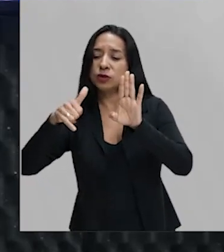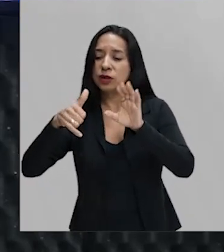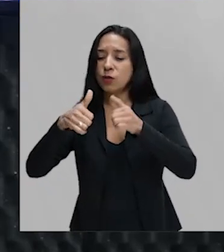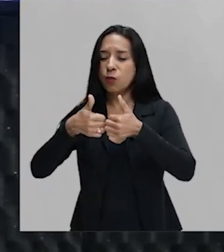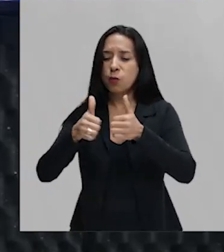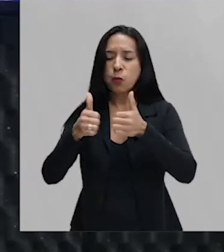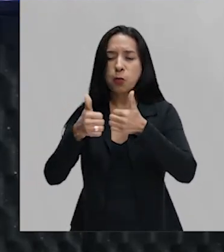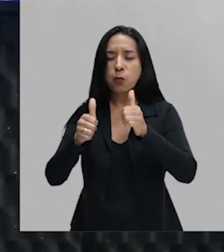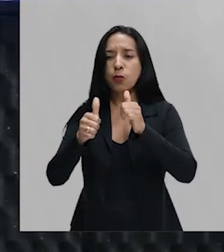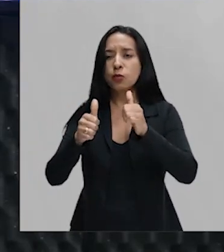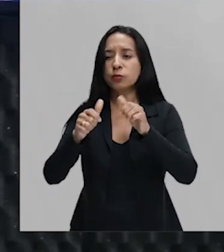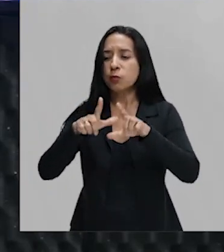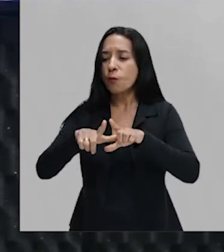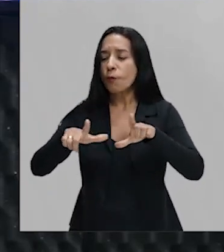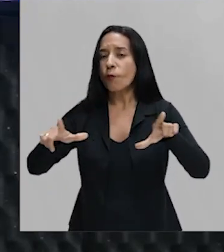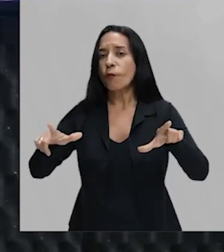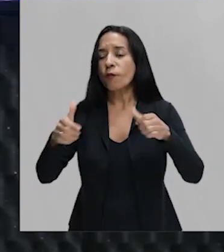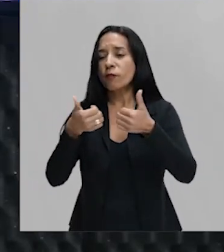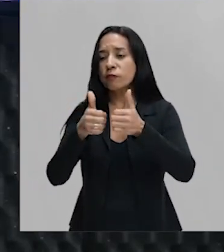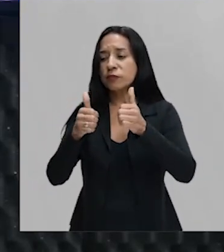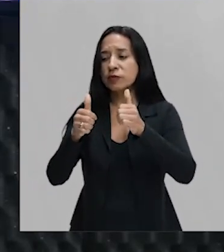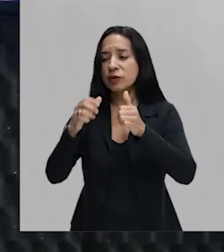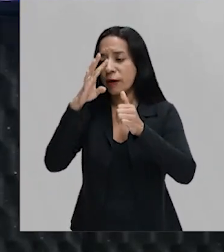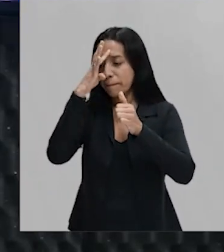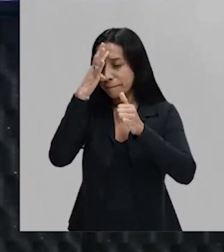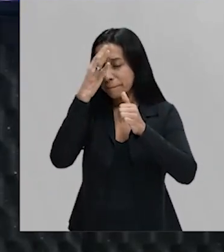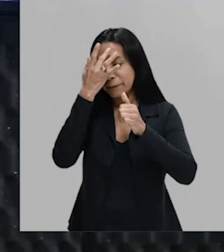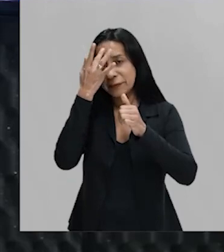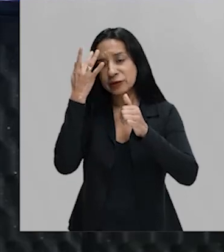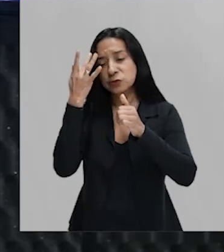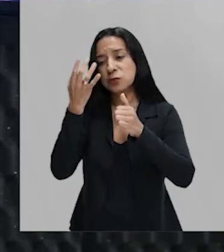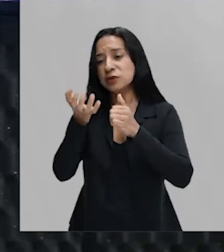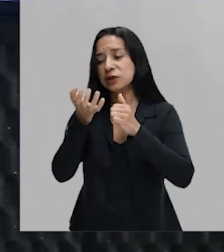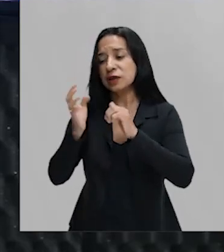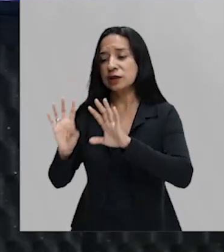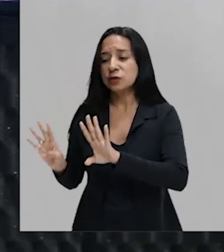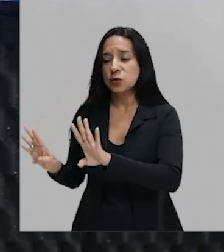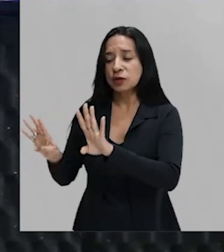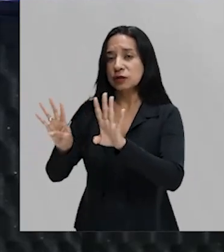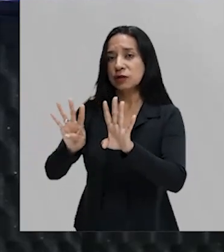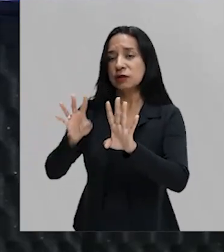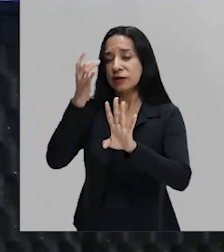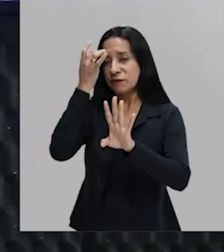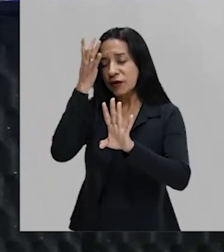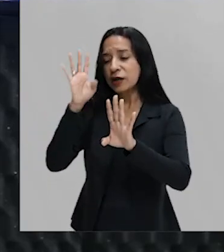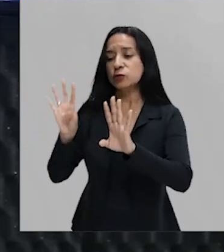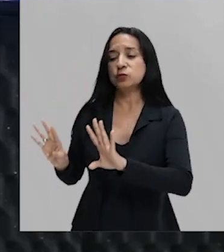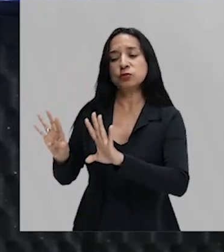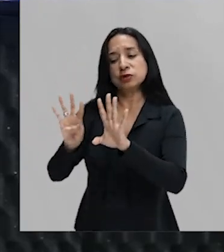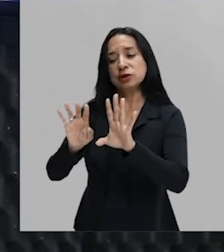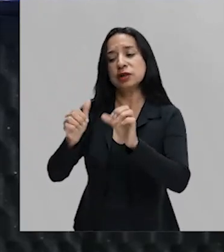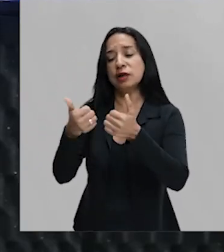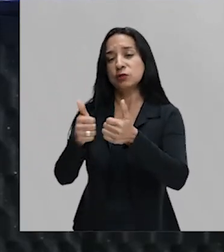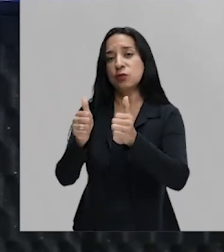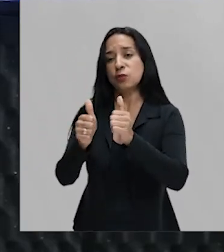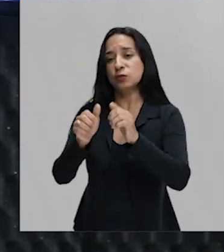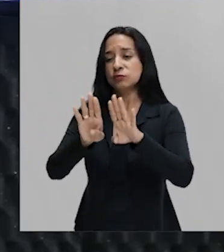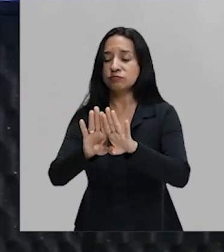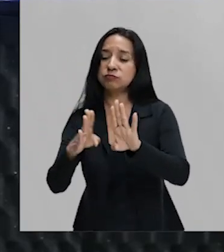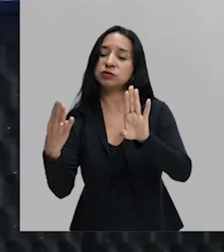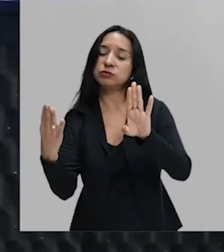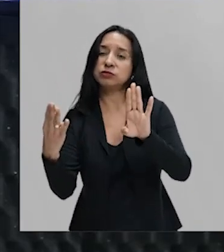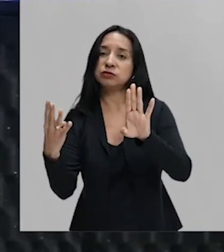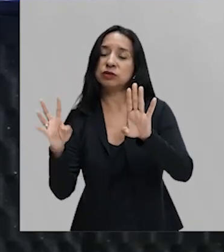né? E no terminal tá lotado de pessoas querendo entrar ali no ônibus. Então, é mais fácil de você entrar quando o ônibus abre a